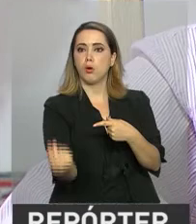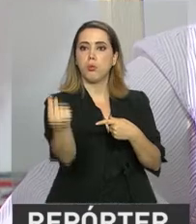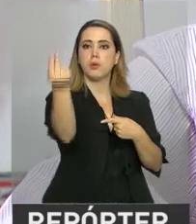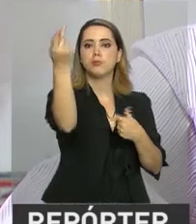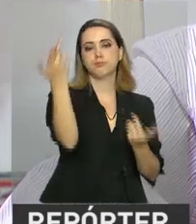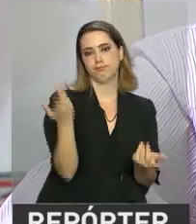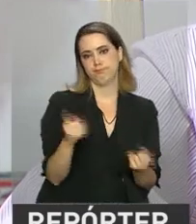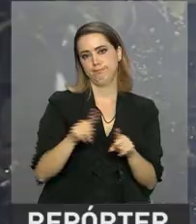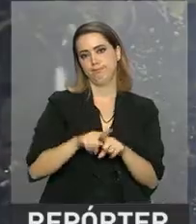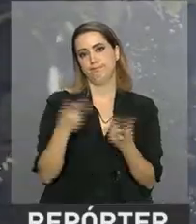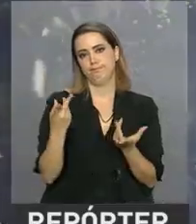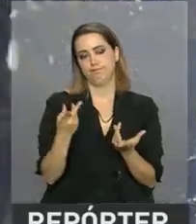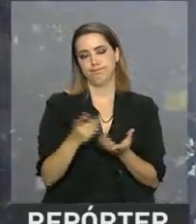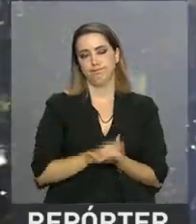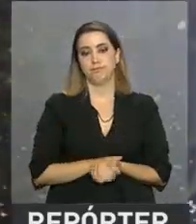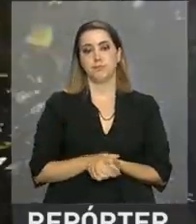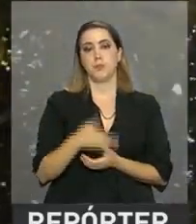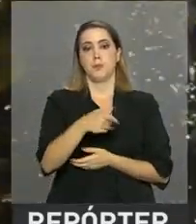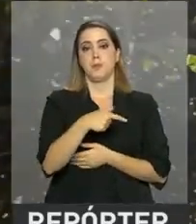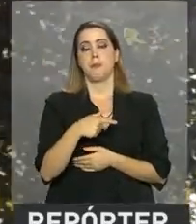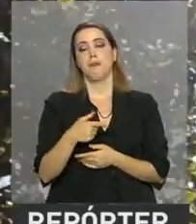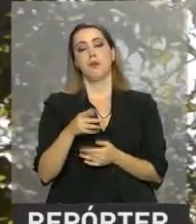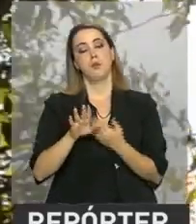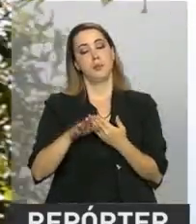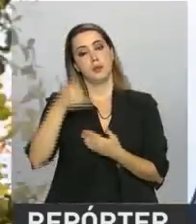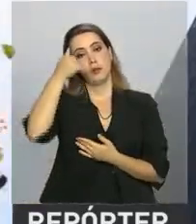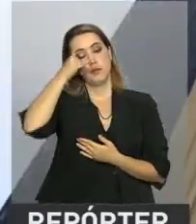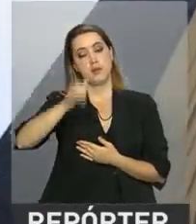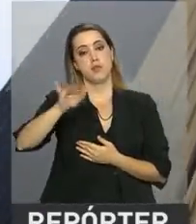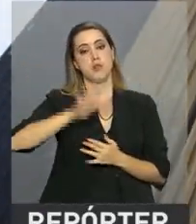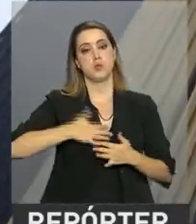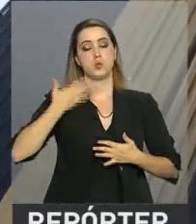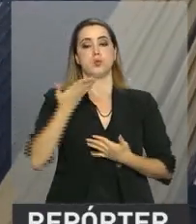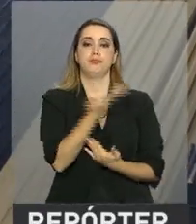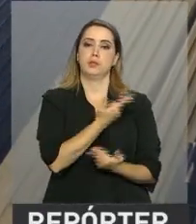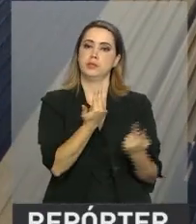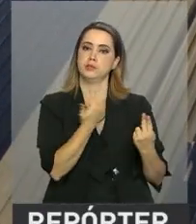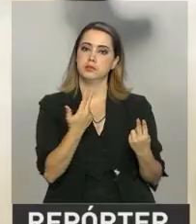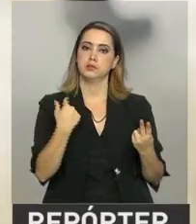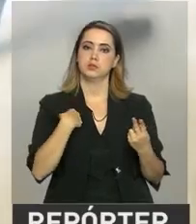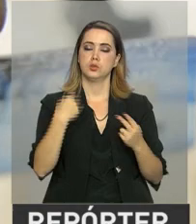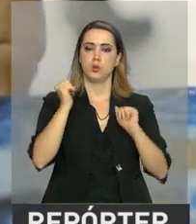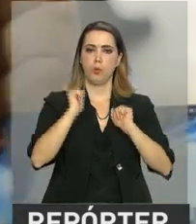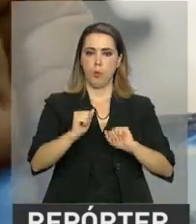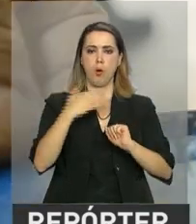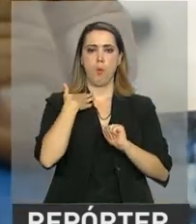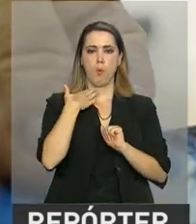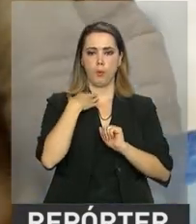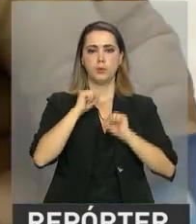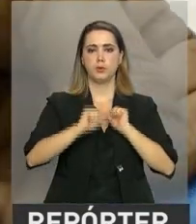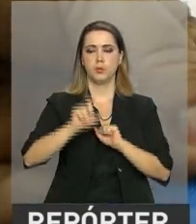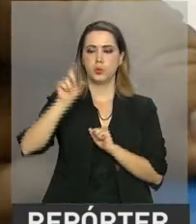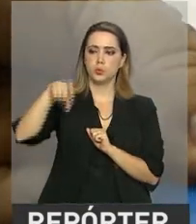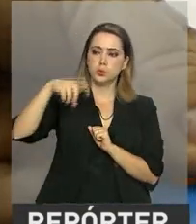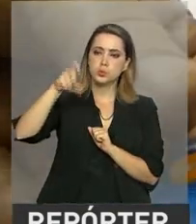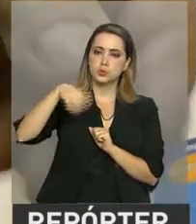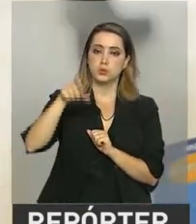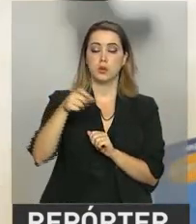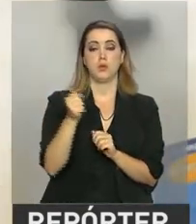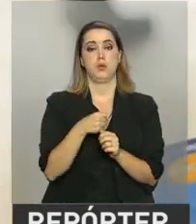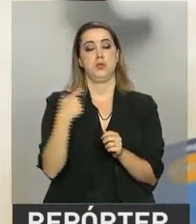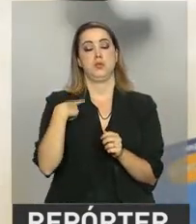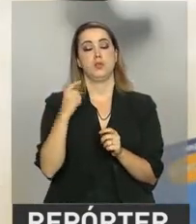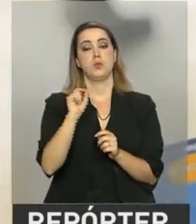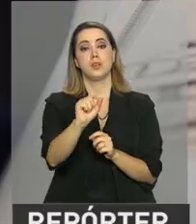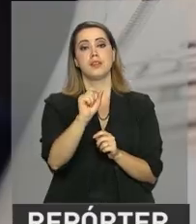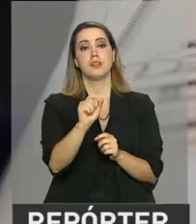grande comprando lá fora. Para evitar surpresas como essa, o Banco Central autorizou a emissão de cartões de crédito com a opção de travar a